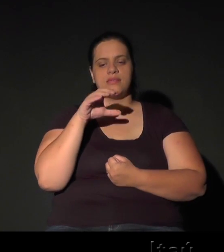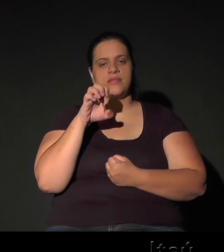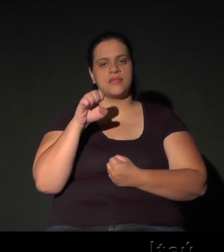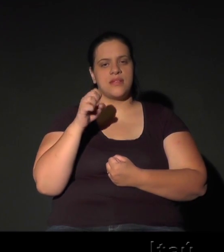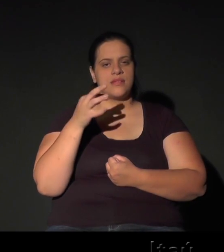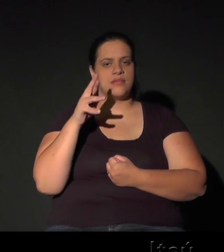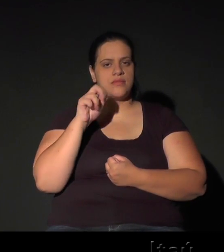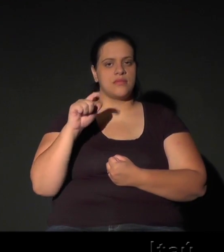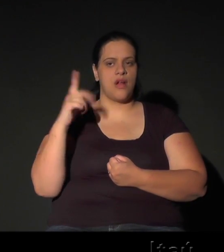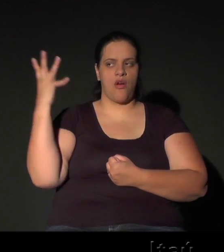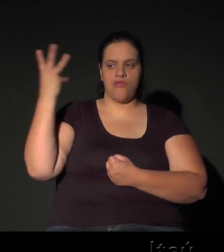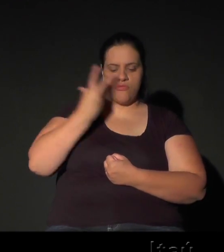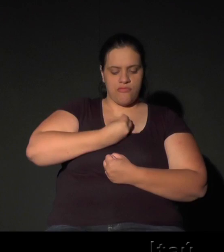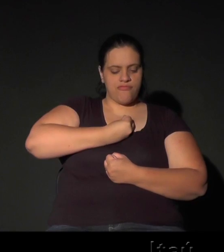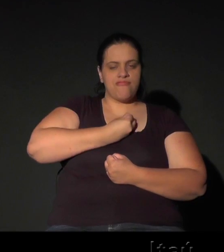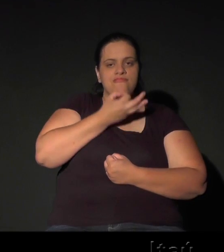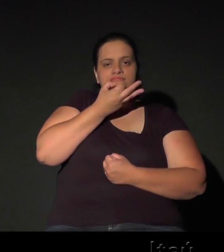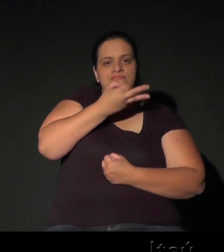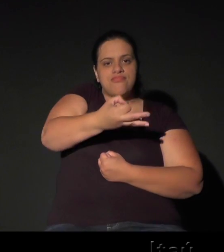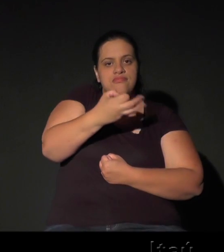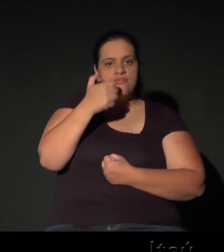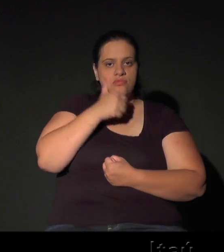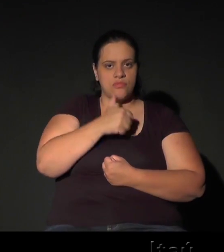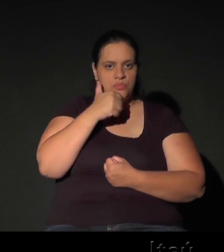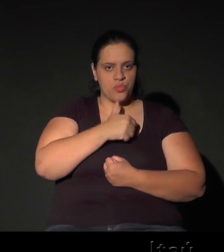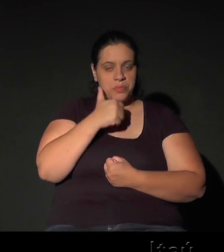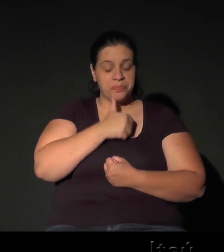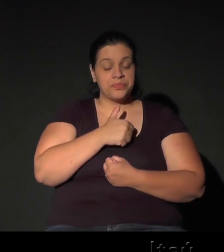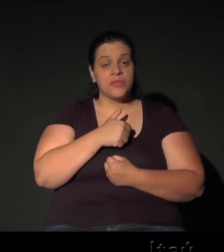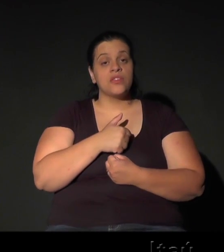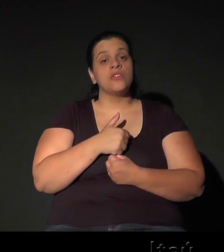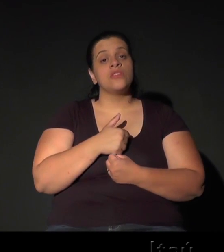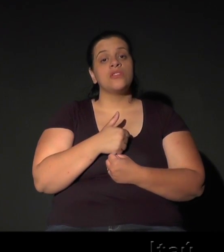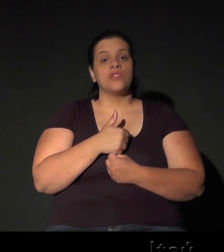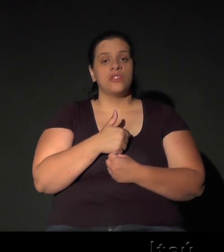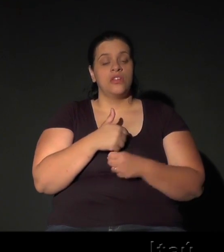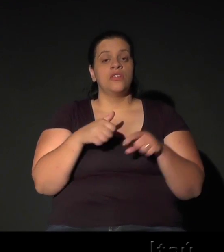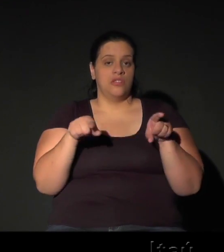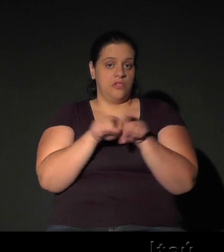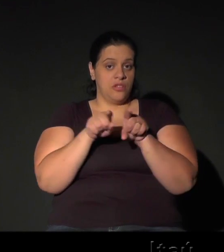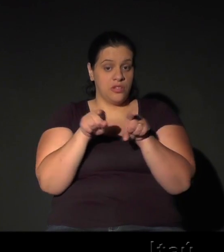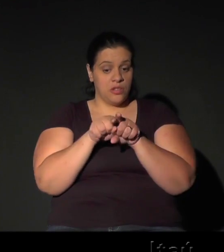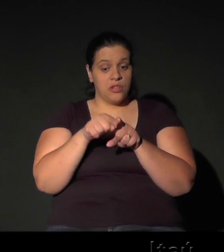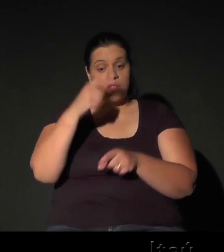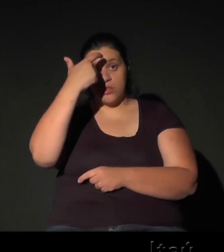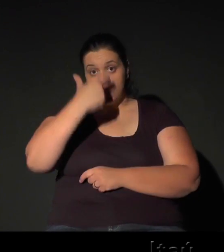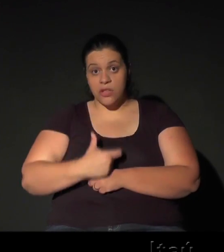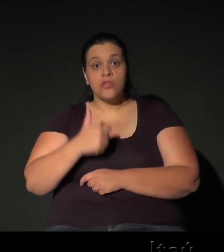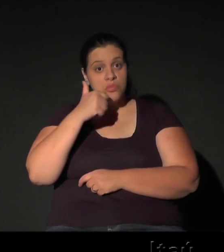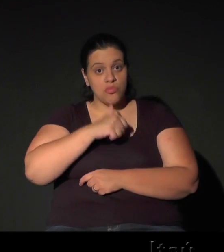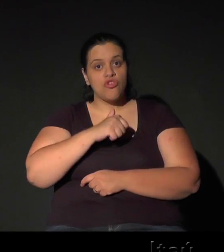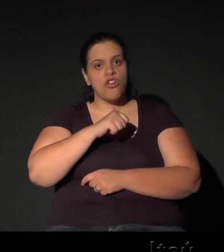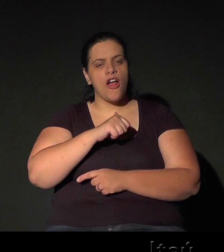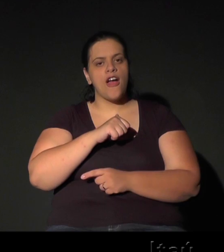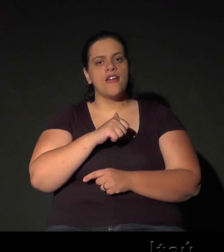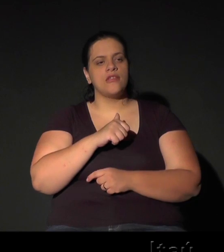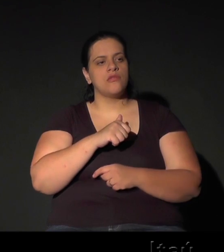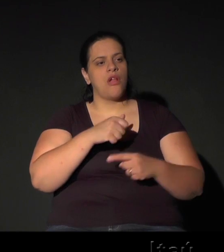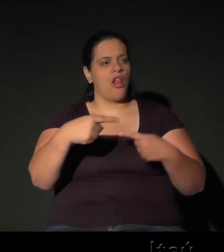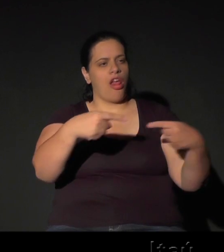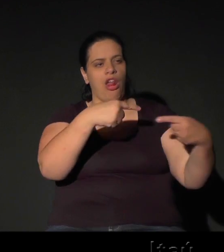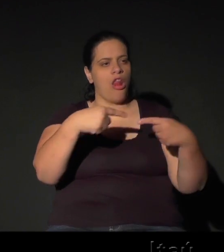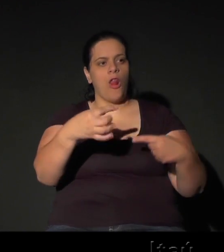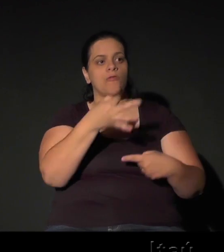marca a palavra dela e ela decidia nessas